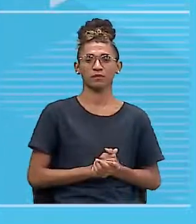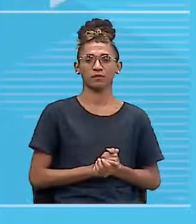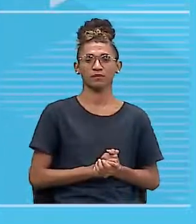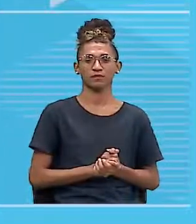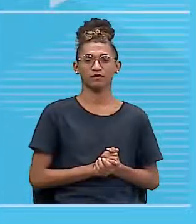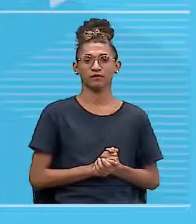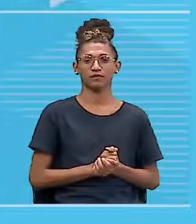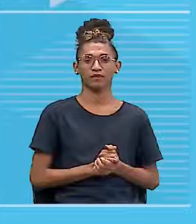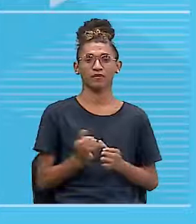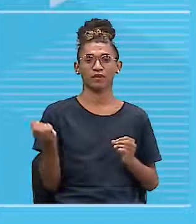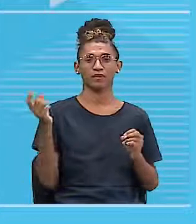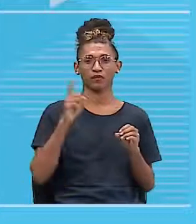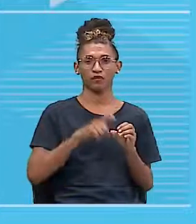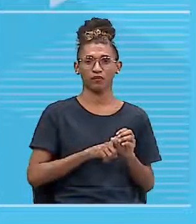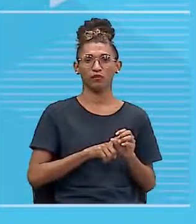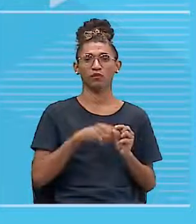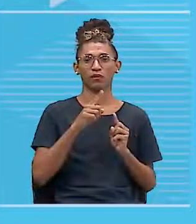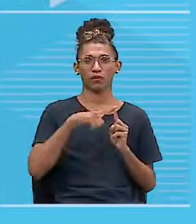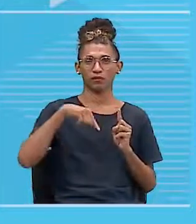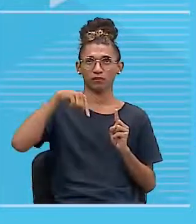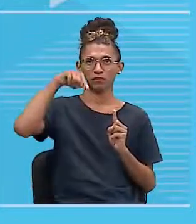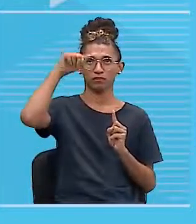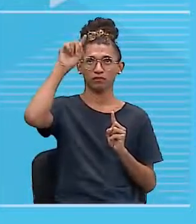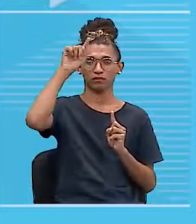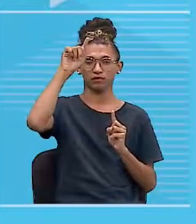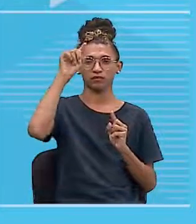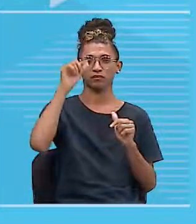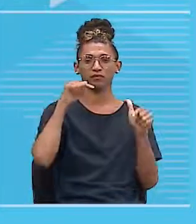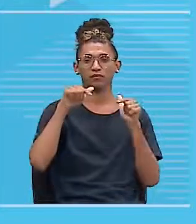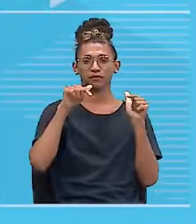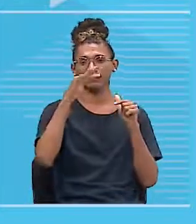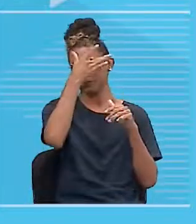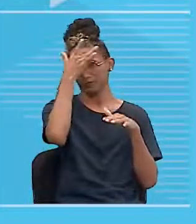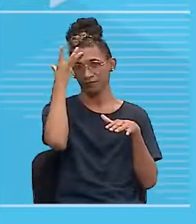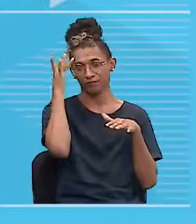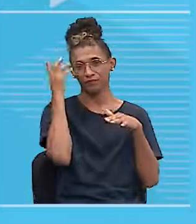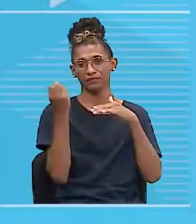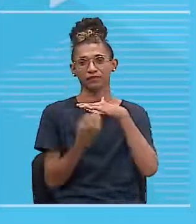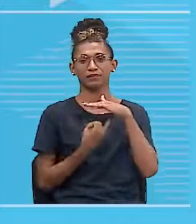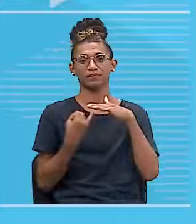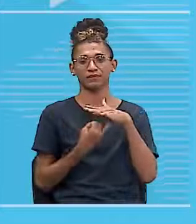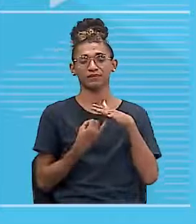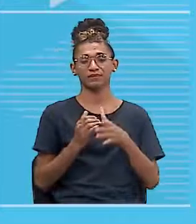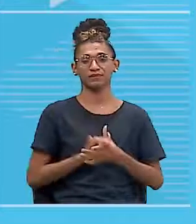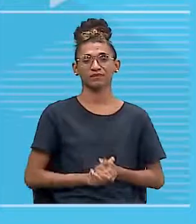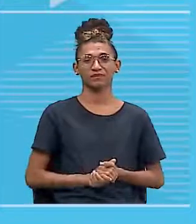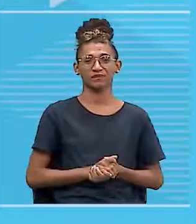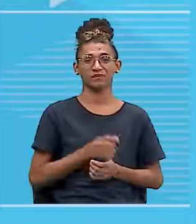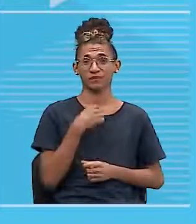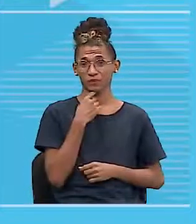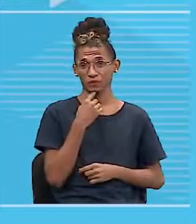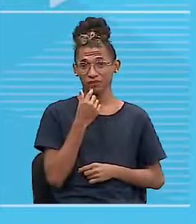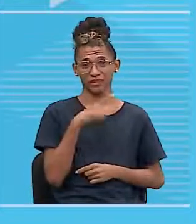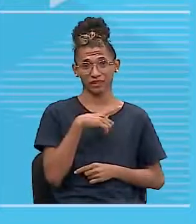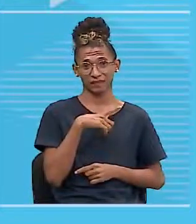voltou a crescer o nome de pessoas no mercado informal alguma dúvida nenhuma